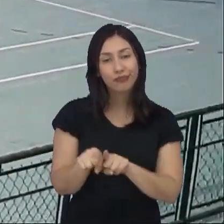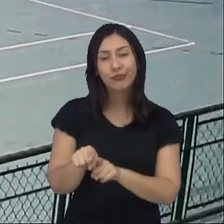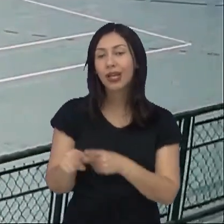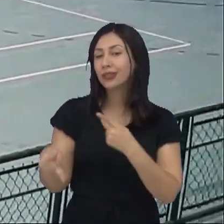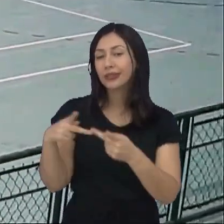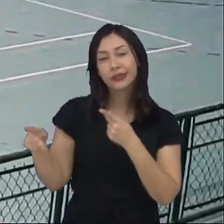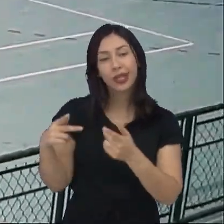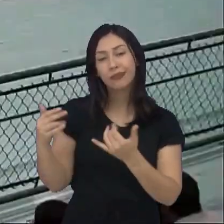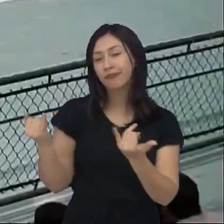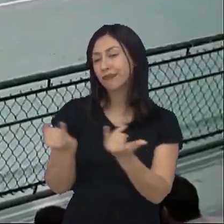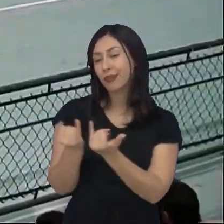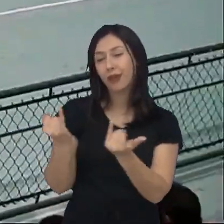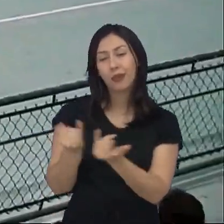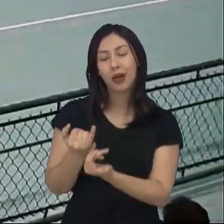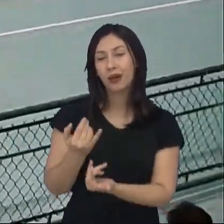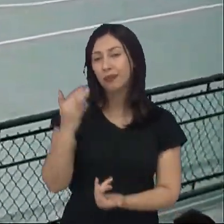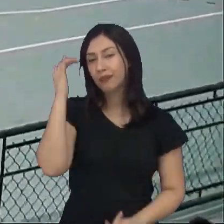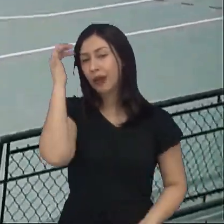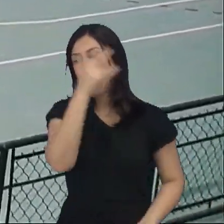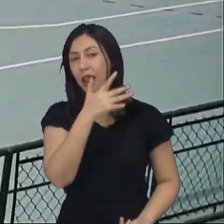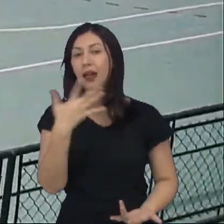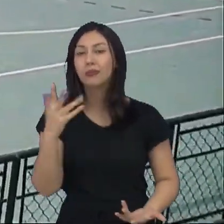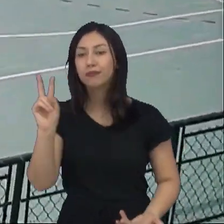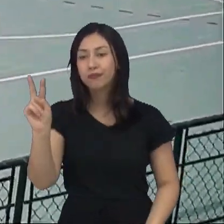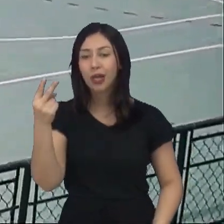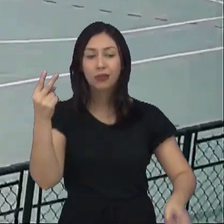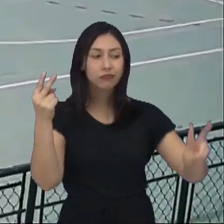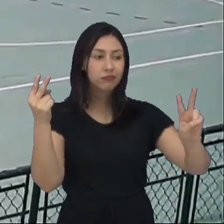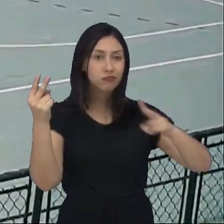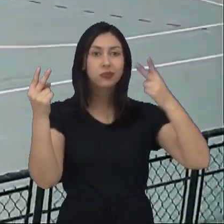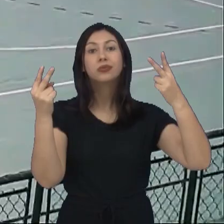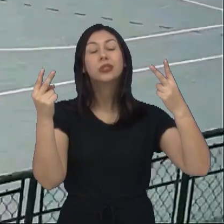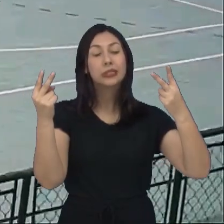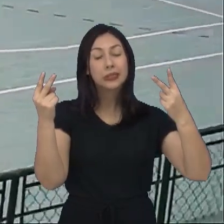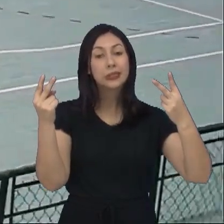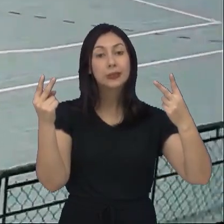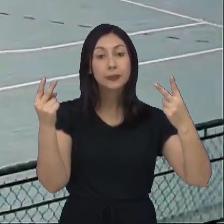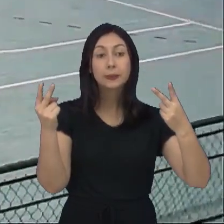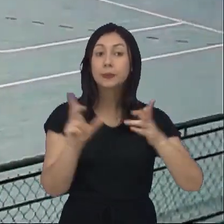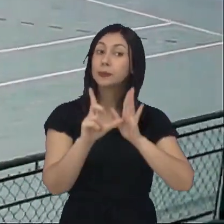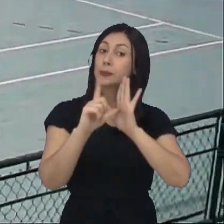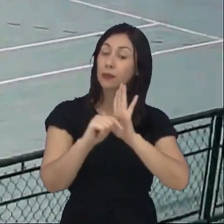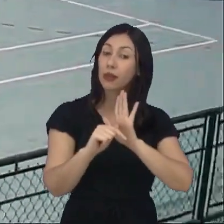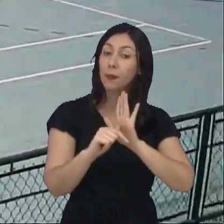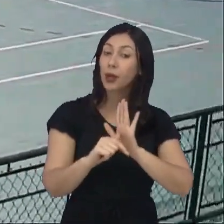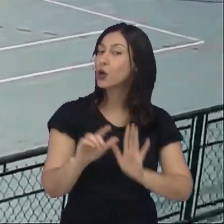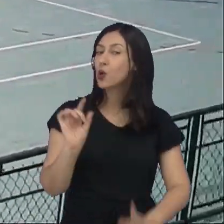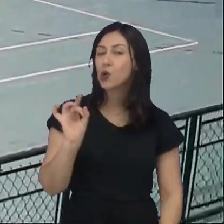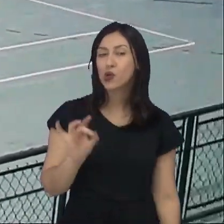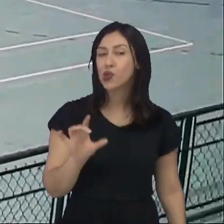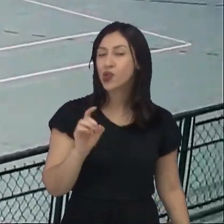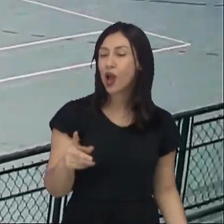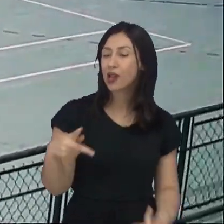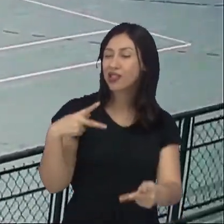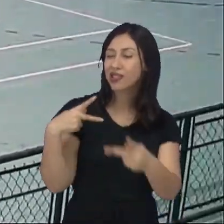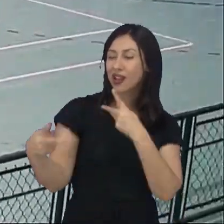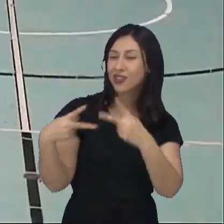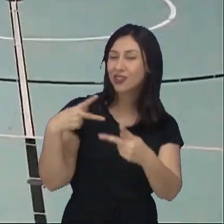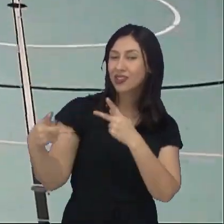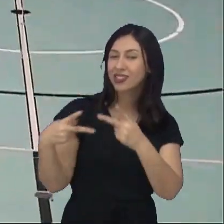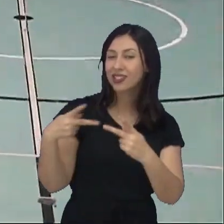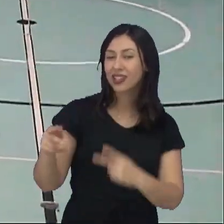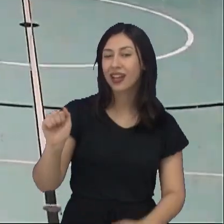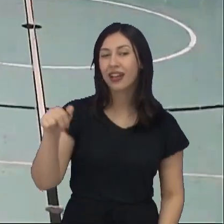Aranda empatou o jogo 2 a 2 lá no ginásio do Altos de Santana depois só deu a equipe do São José